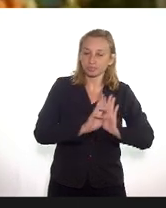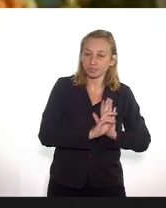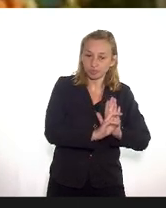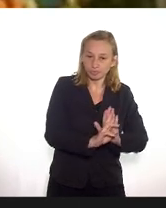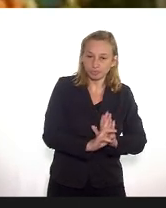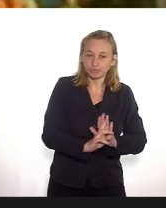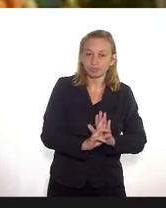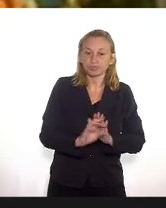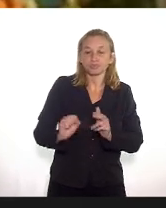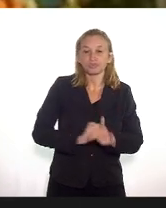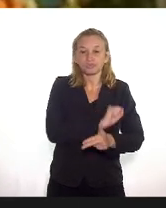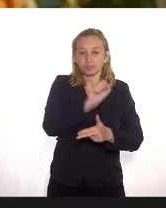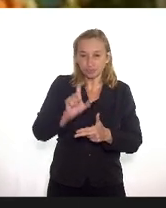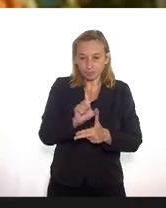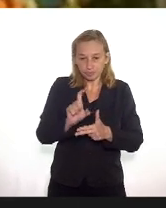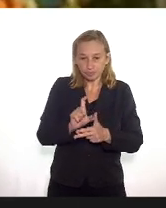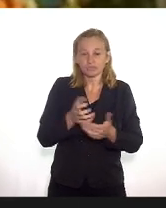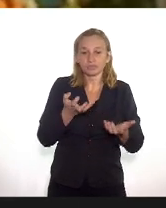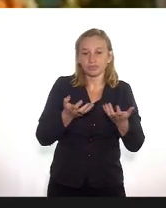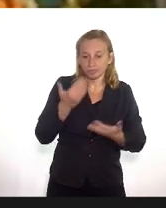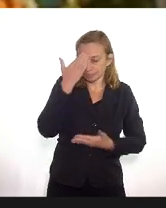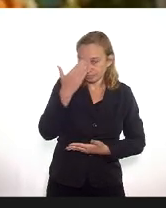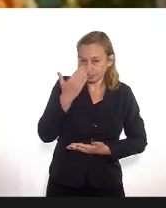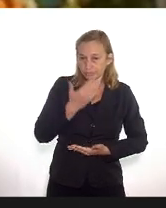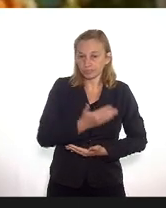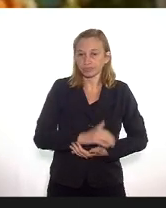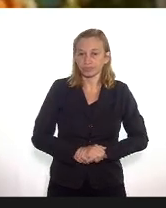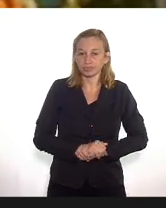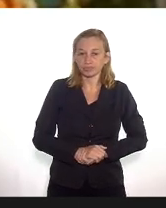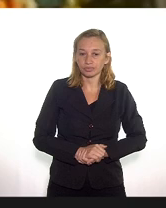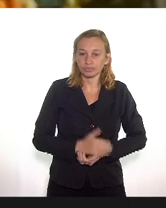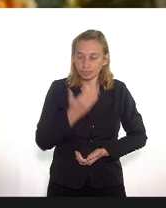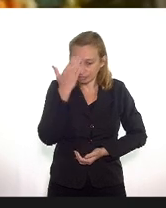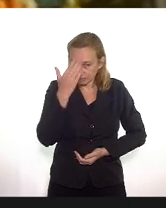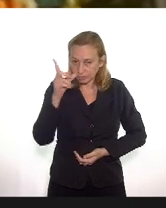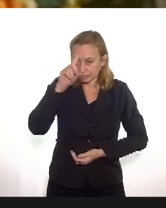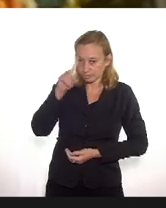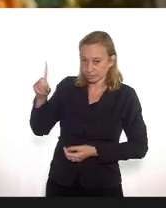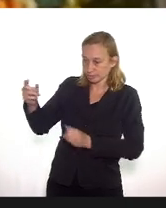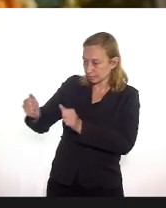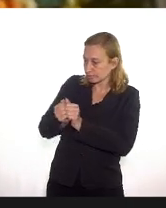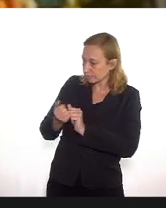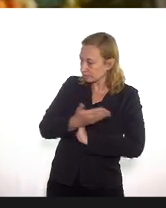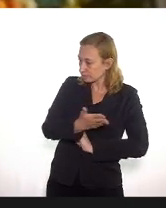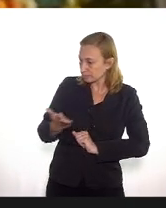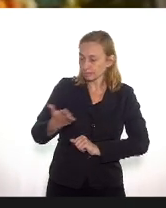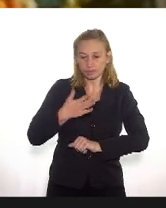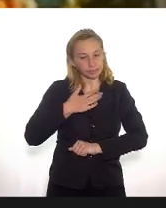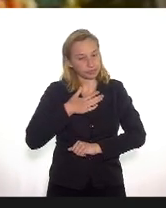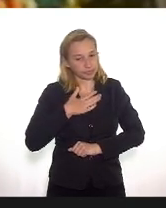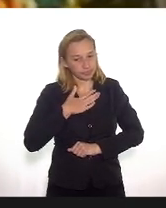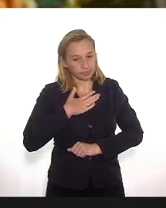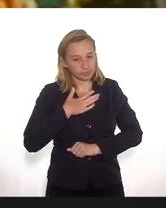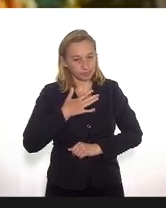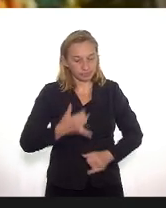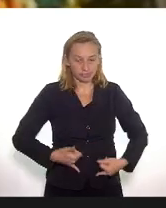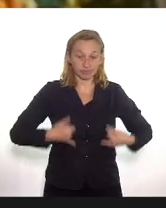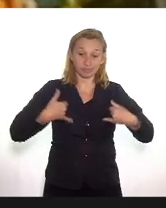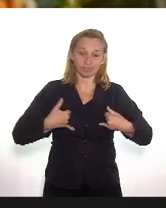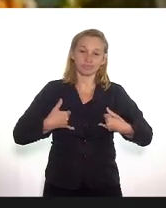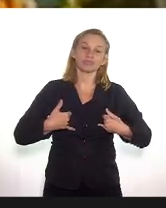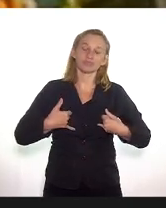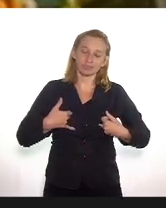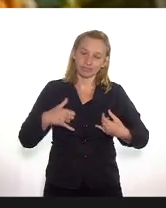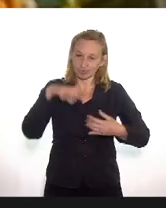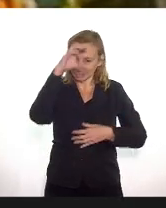do Executivo. Eu quero agradecer muito e agradecer a Deus por estar ao lado de vocês, que para mim é um aprendizado. Que